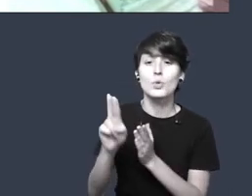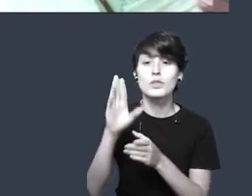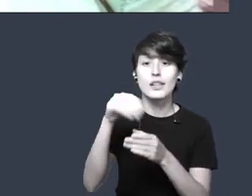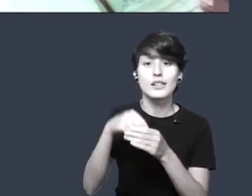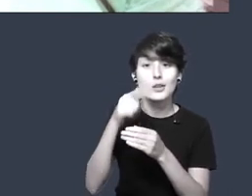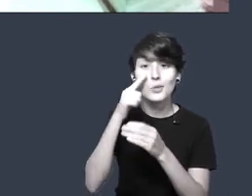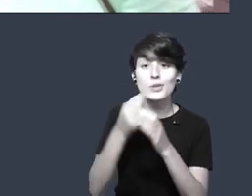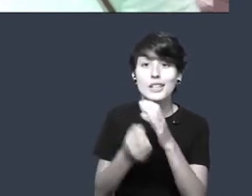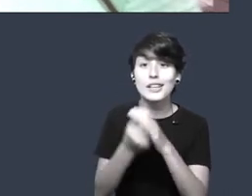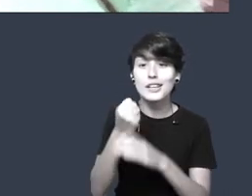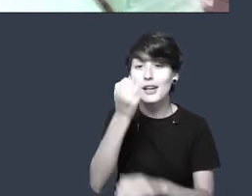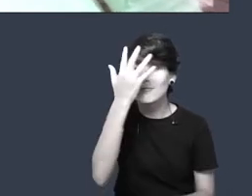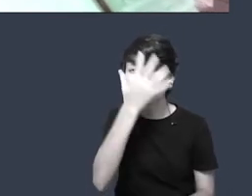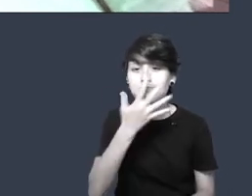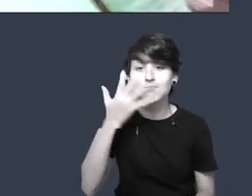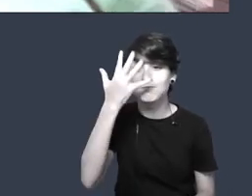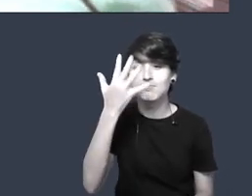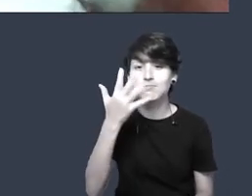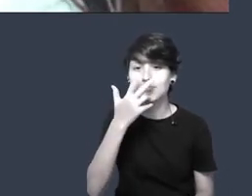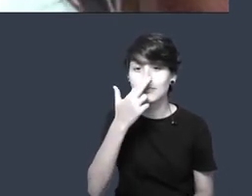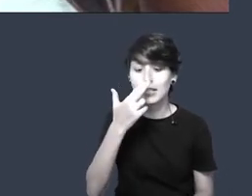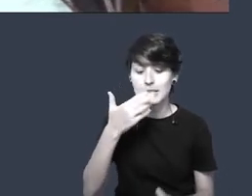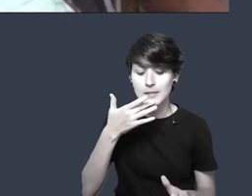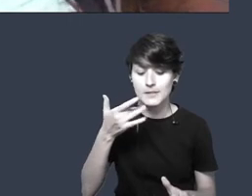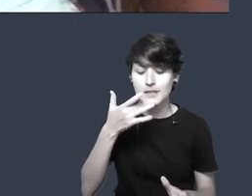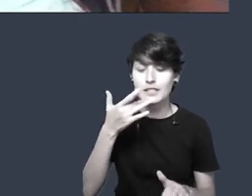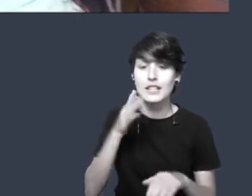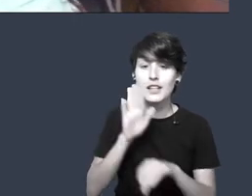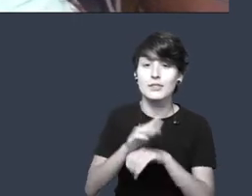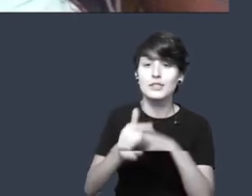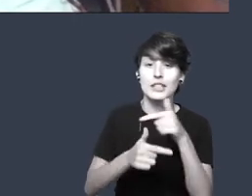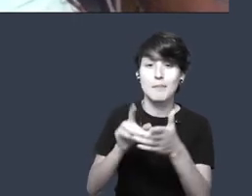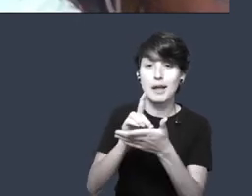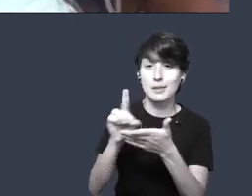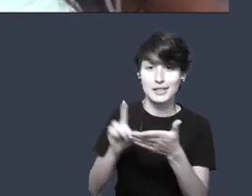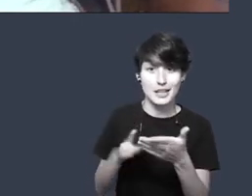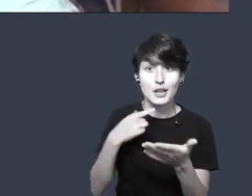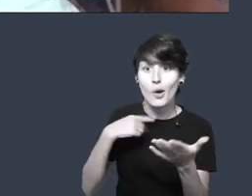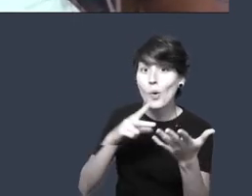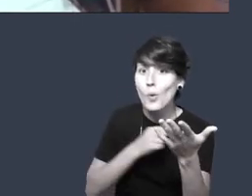criar os filtros e para facilitar o trabalho do designer. Eu falei, gente, isso é uma loucura, né?